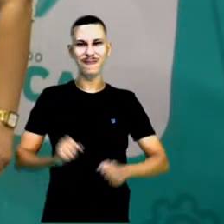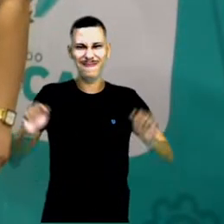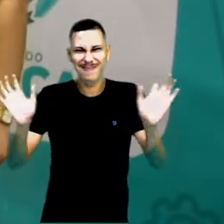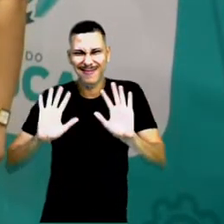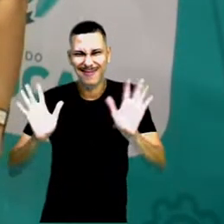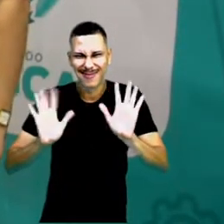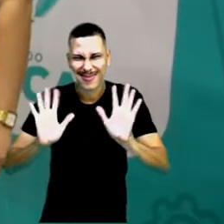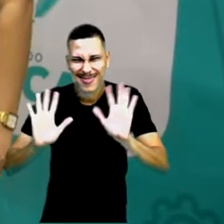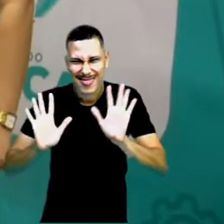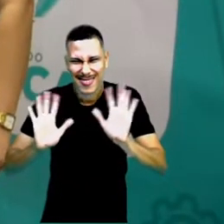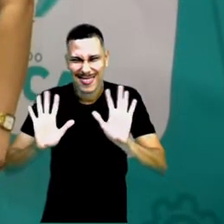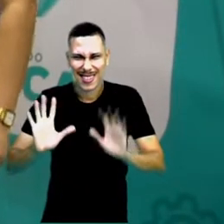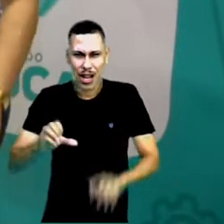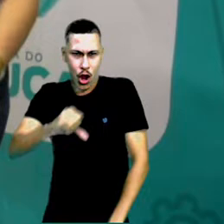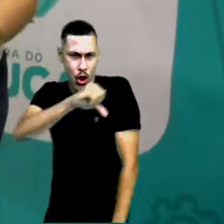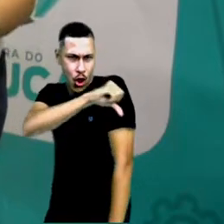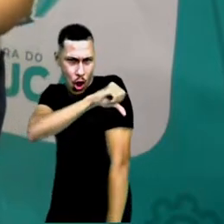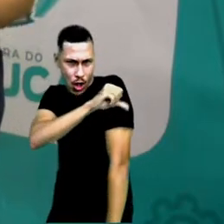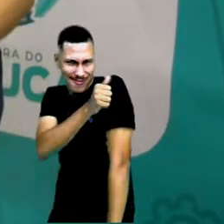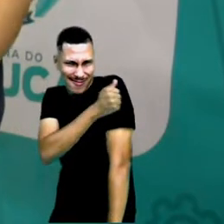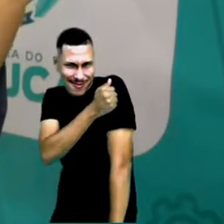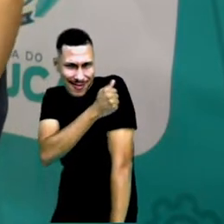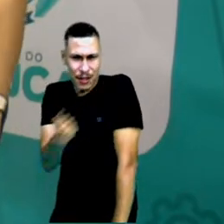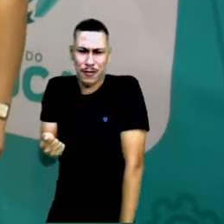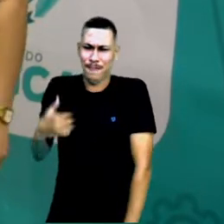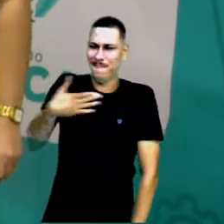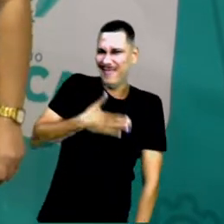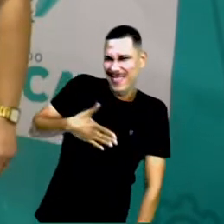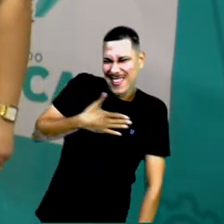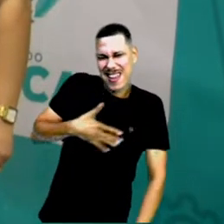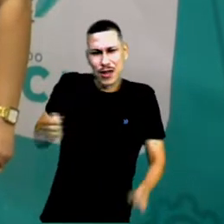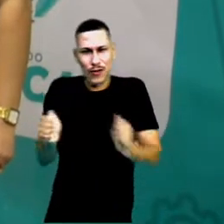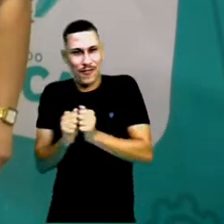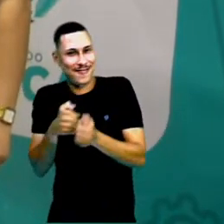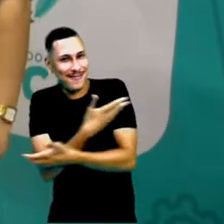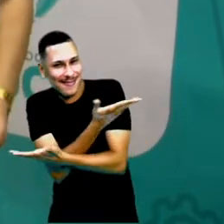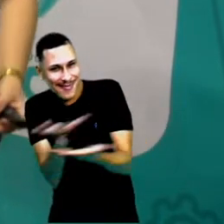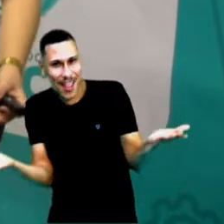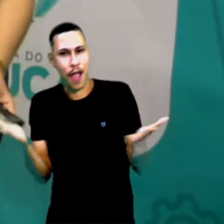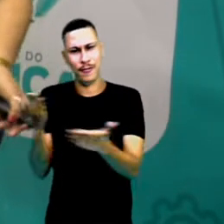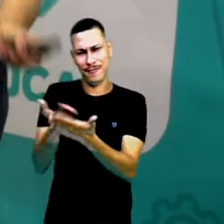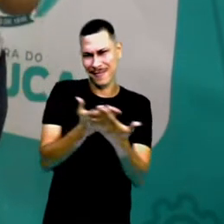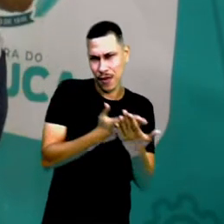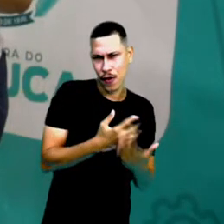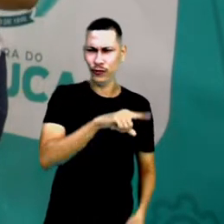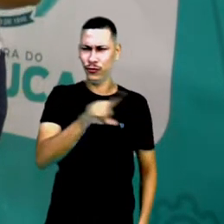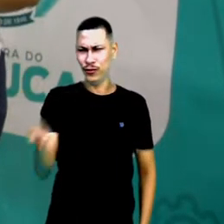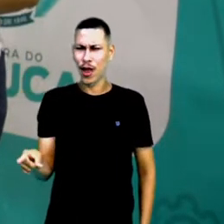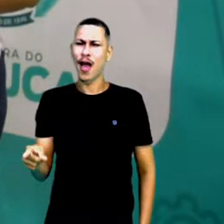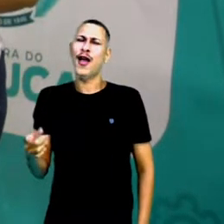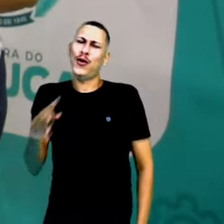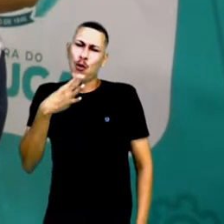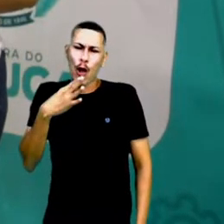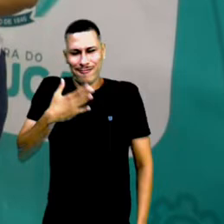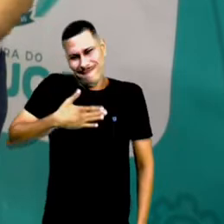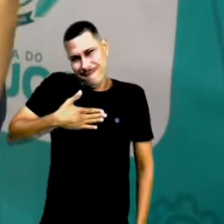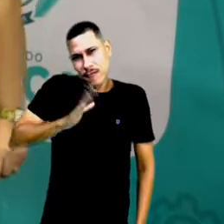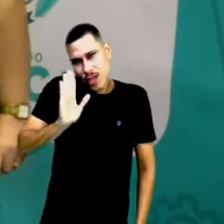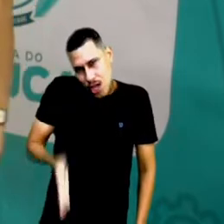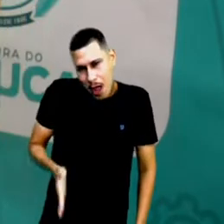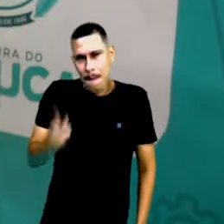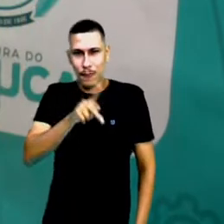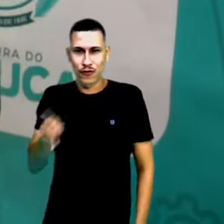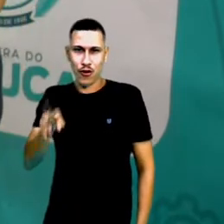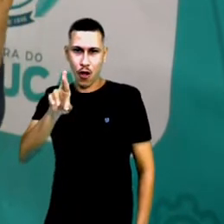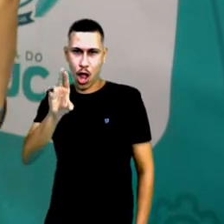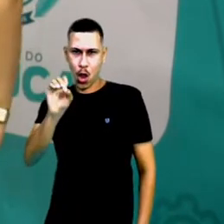Olá estudantes 9º ano é um prazer estarmos juntos para mais uma aula você já me conhece a sua professora Roseane por